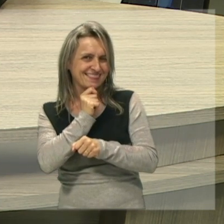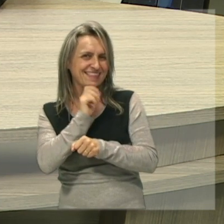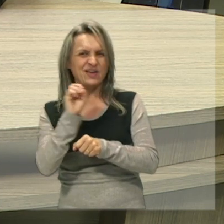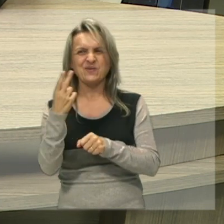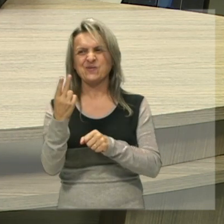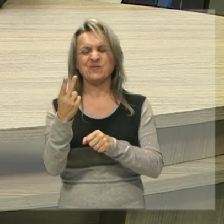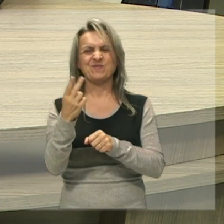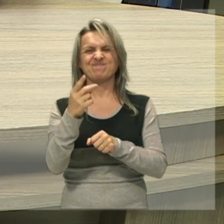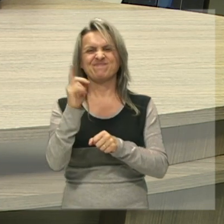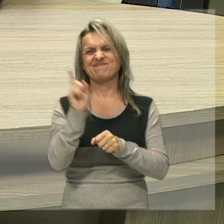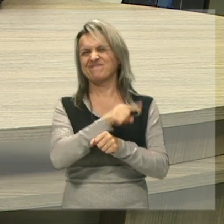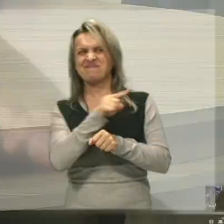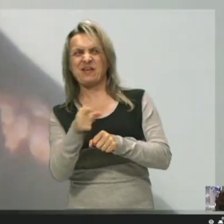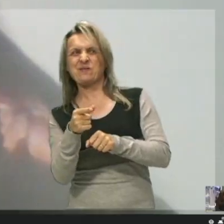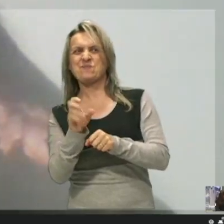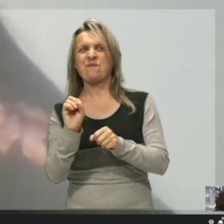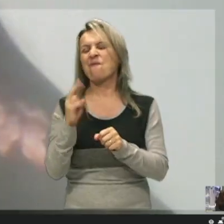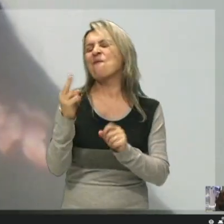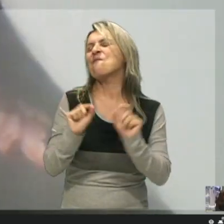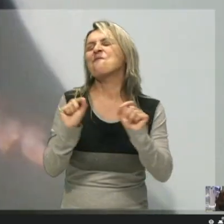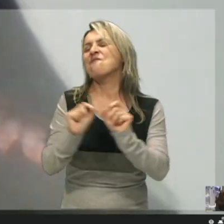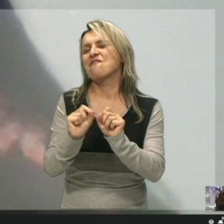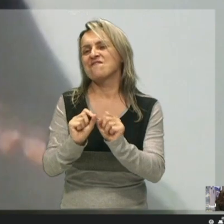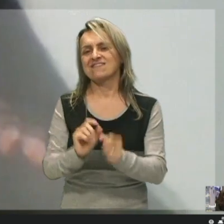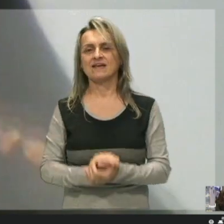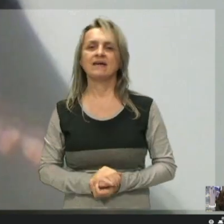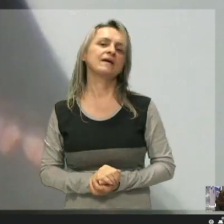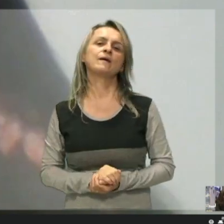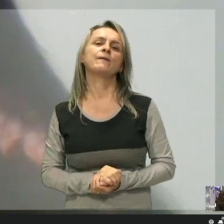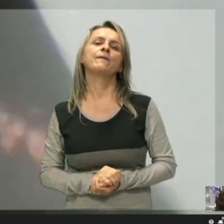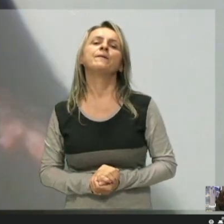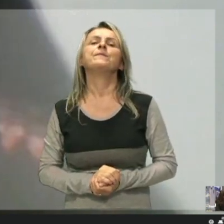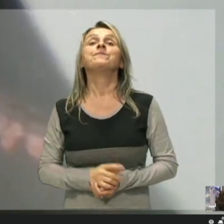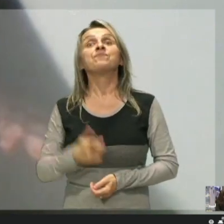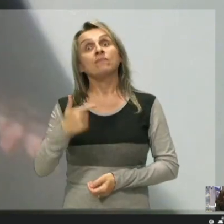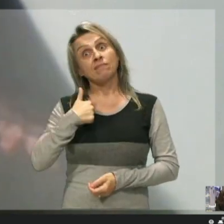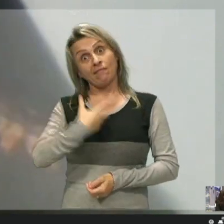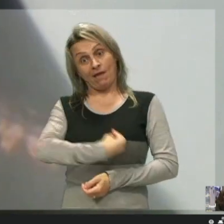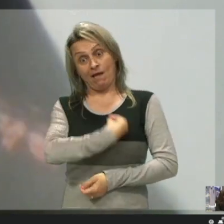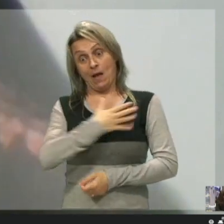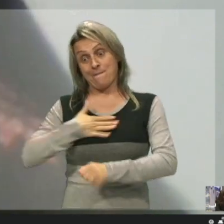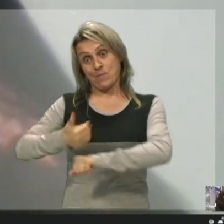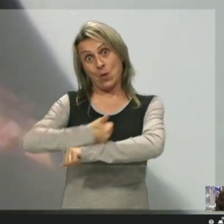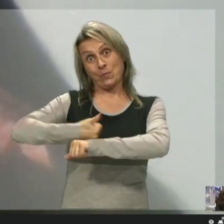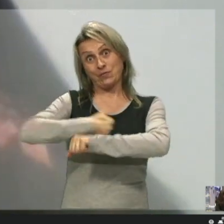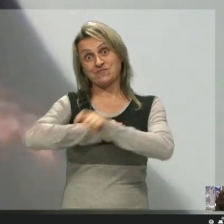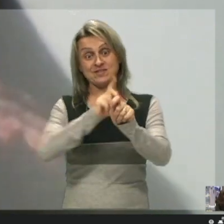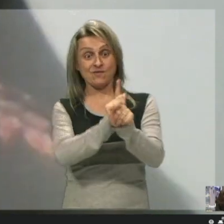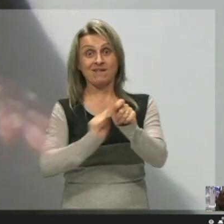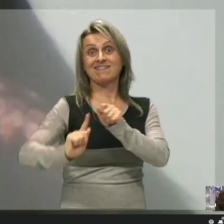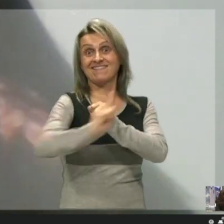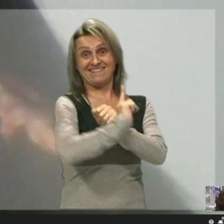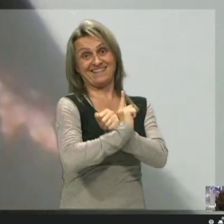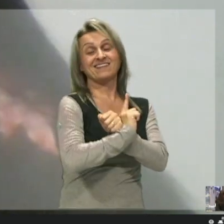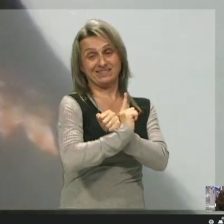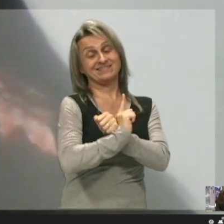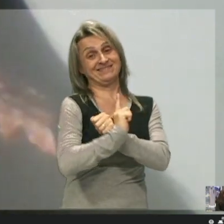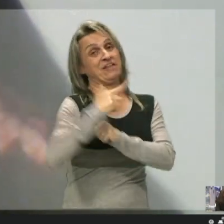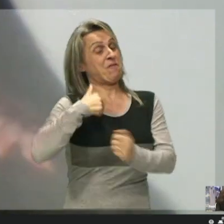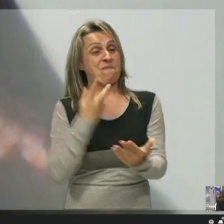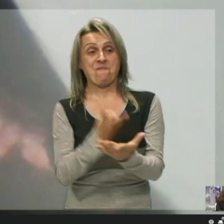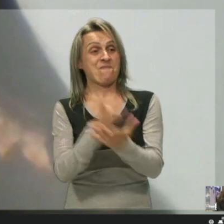vez e não vai sair? Eu sou assistente social, né, Elisa? Eu preciso estar muvucando em algum lugar, né? Assim, o